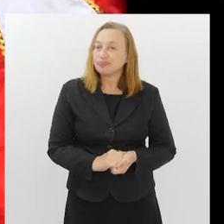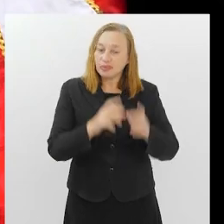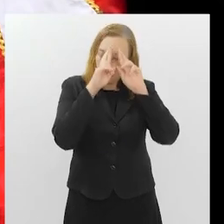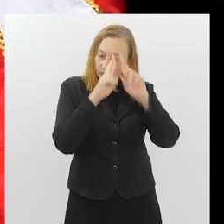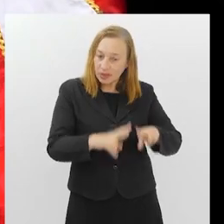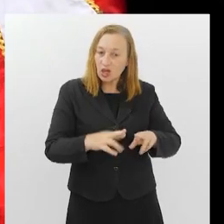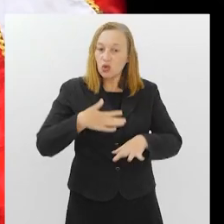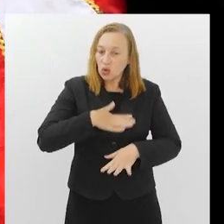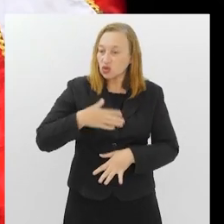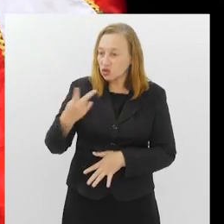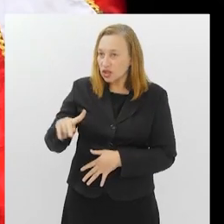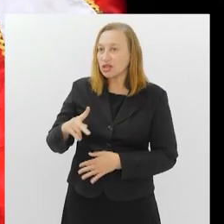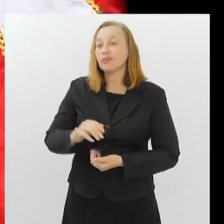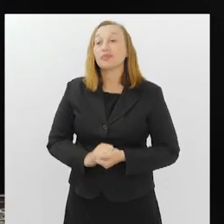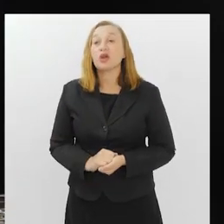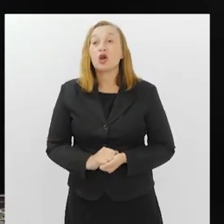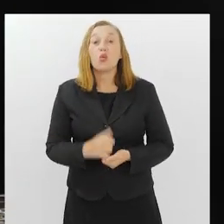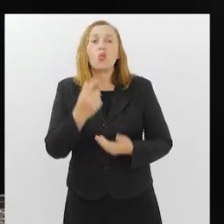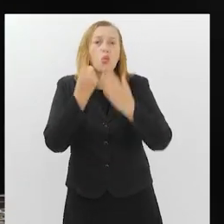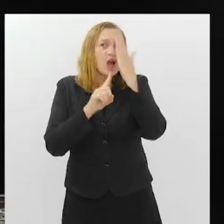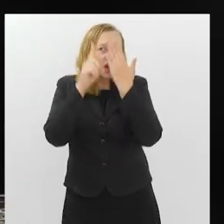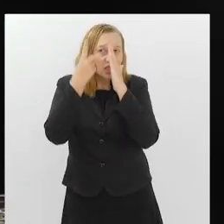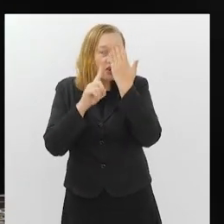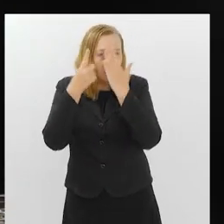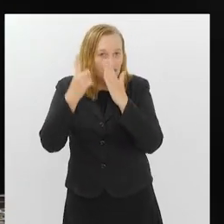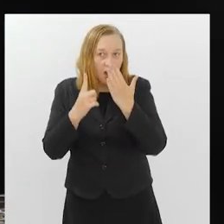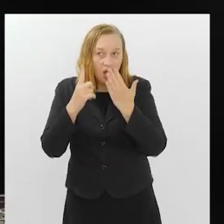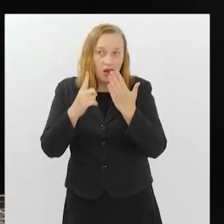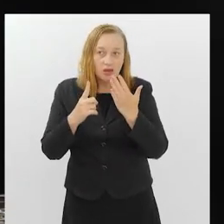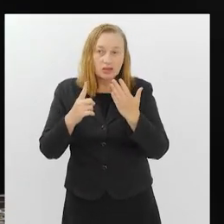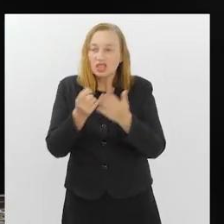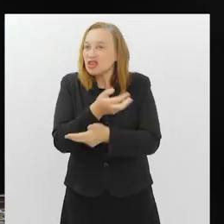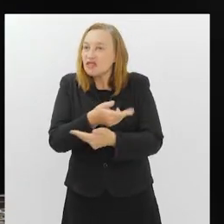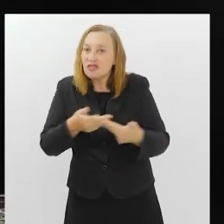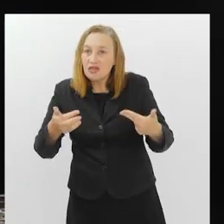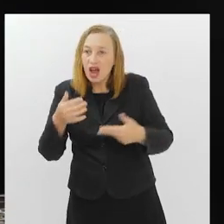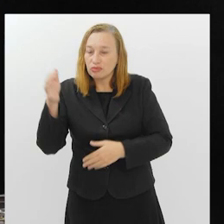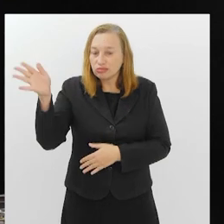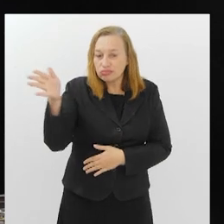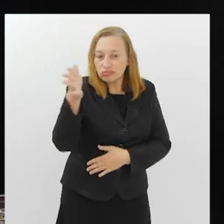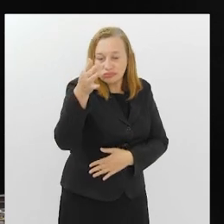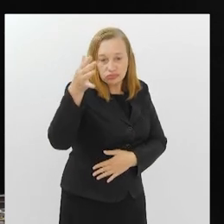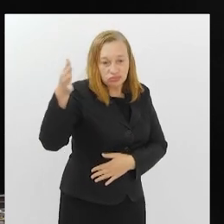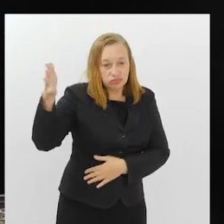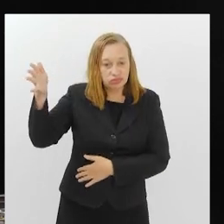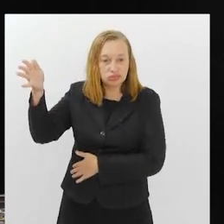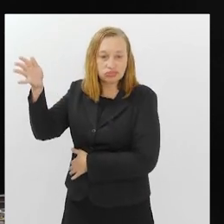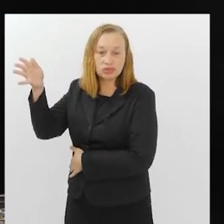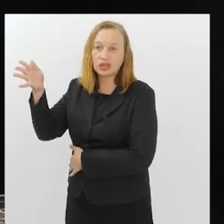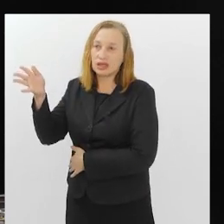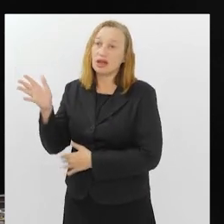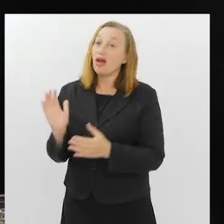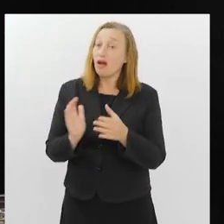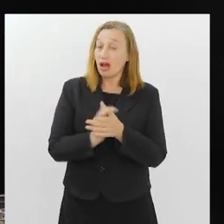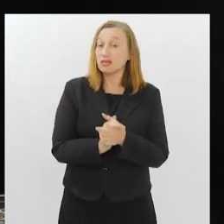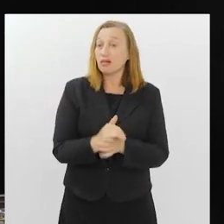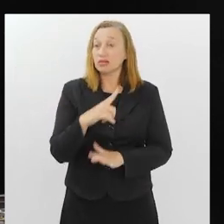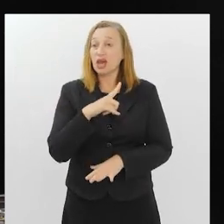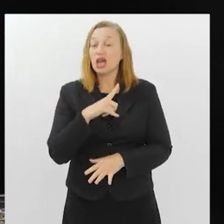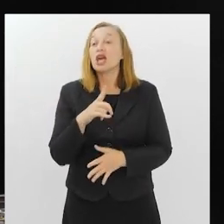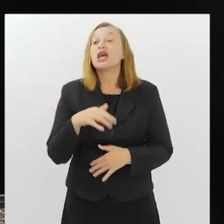Eu gosto muito dele, né? O carnaval é um celeiro de grandes porta-bandeiras. Da